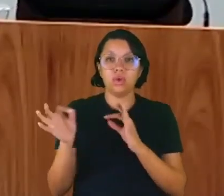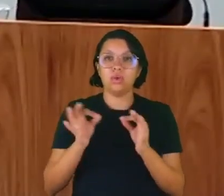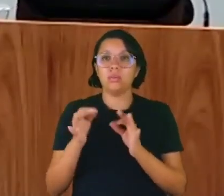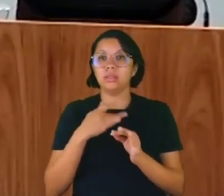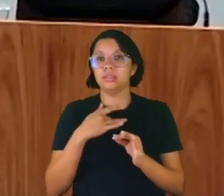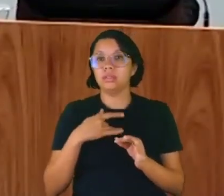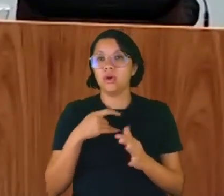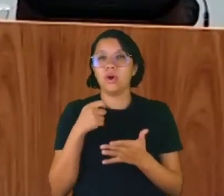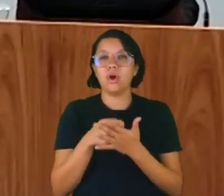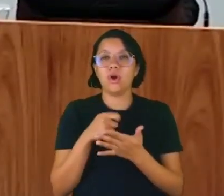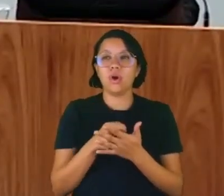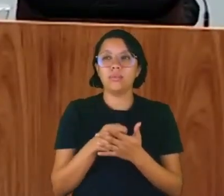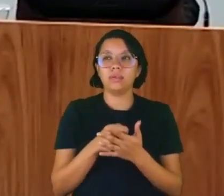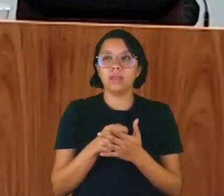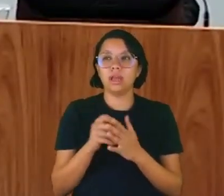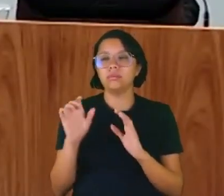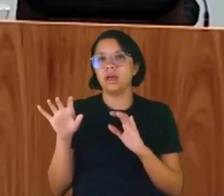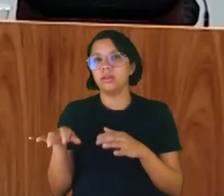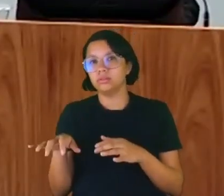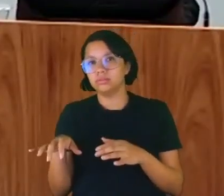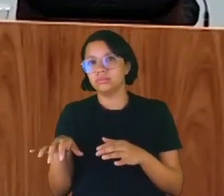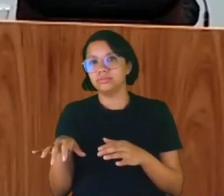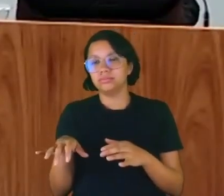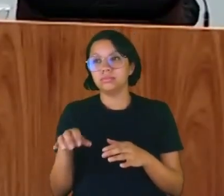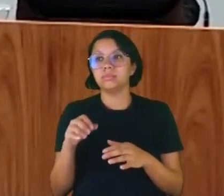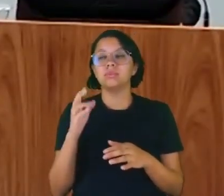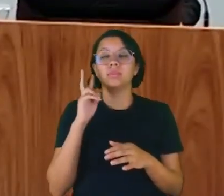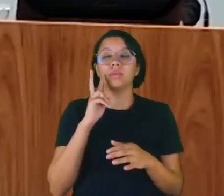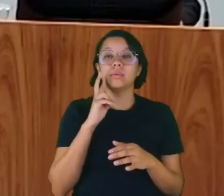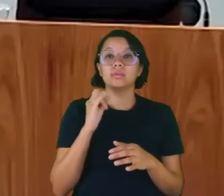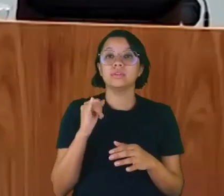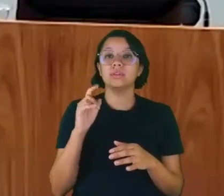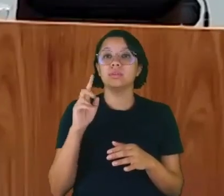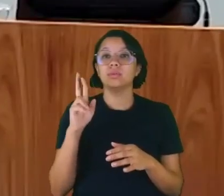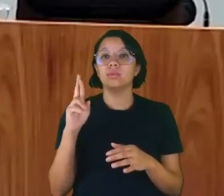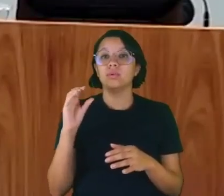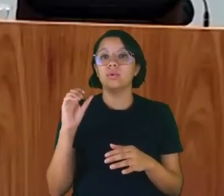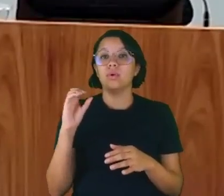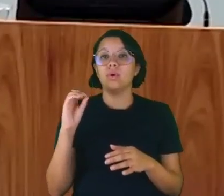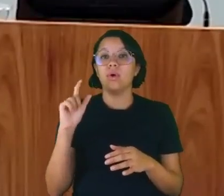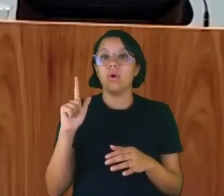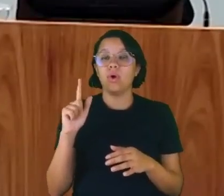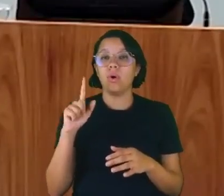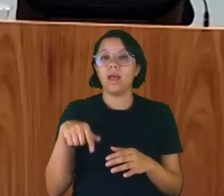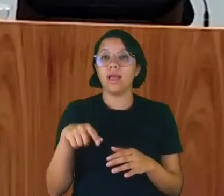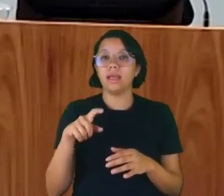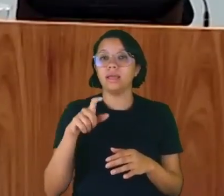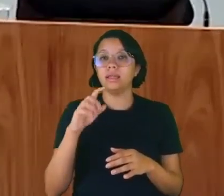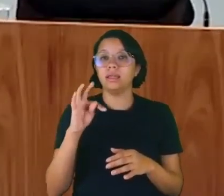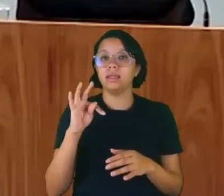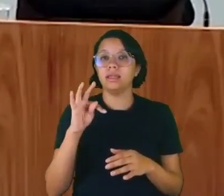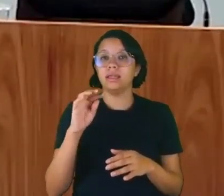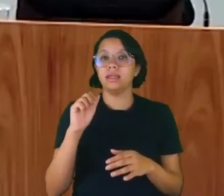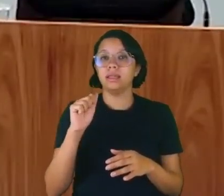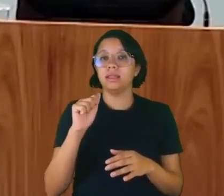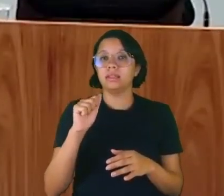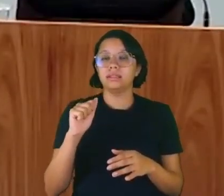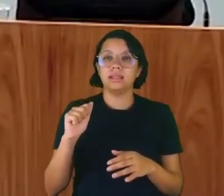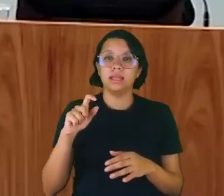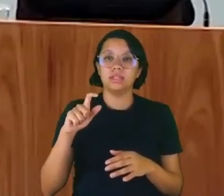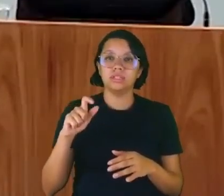está obrigado a isso. Se o rol era taxativo ou era exemplificativo.